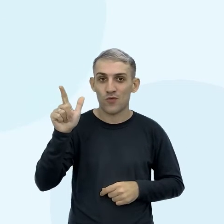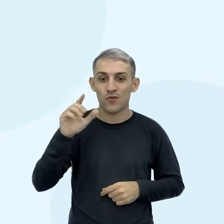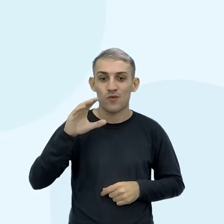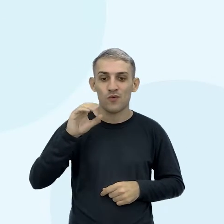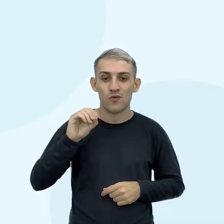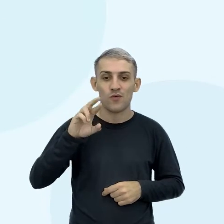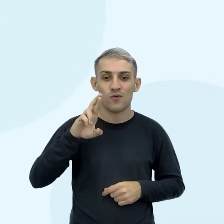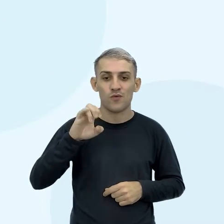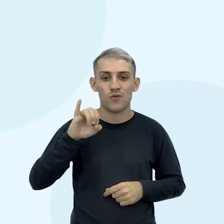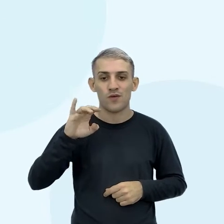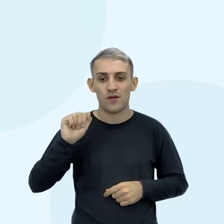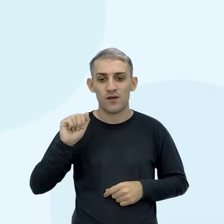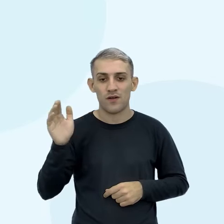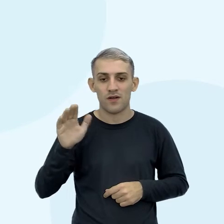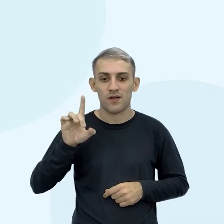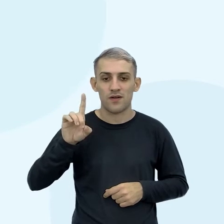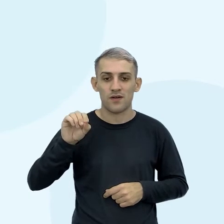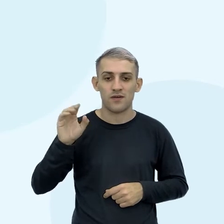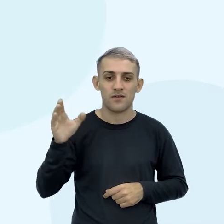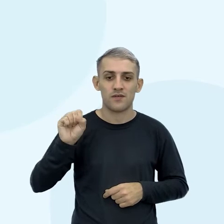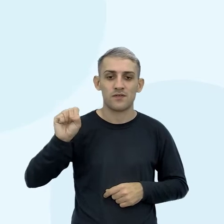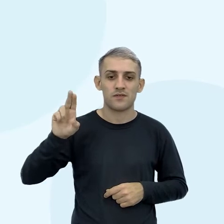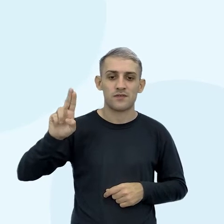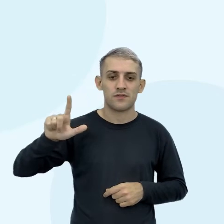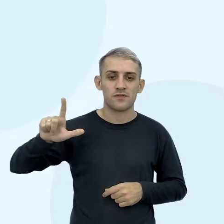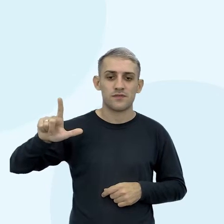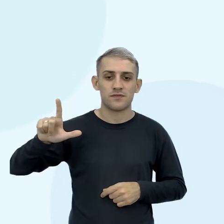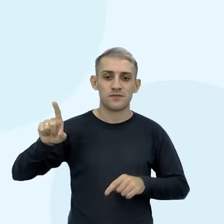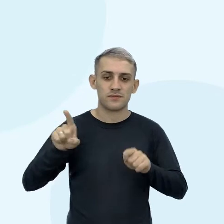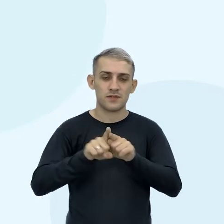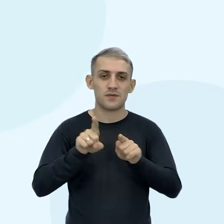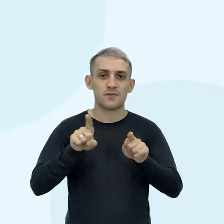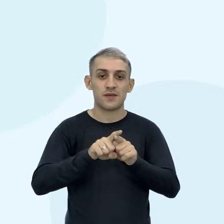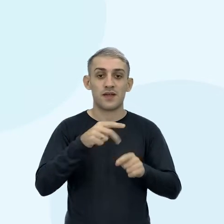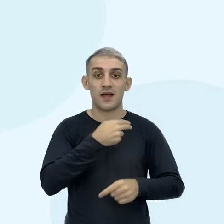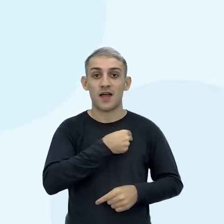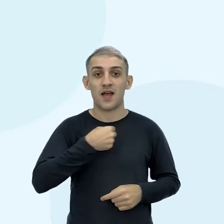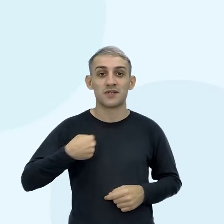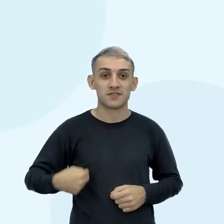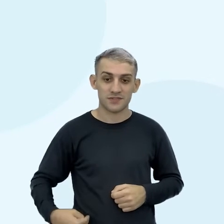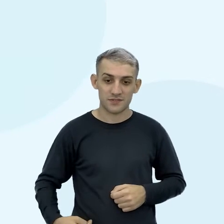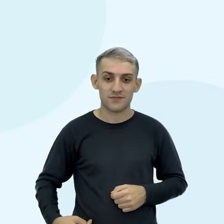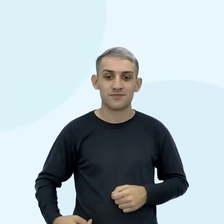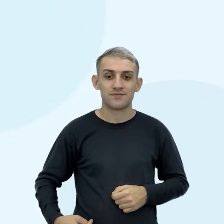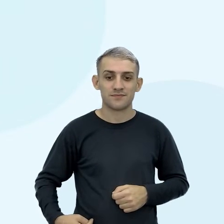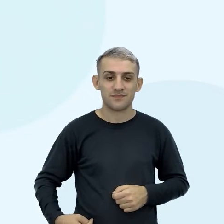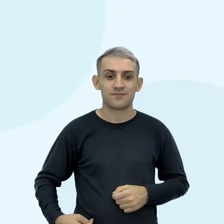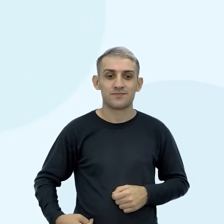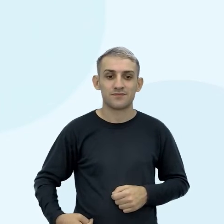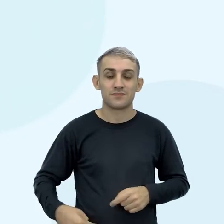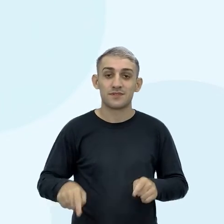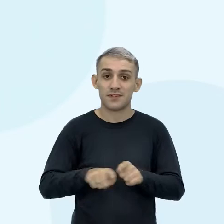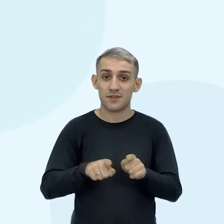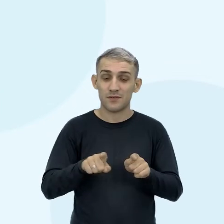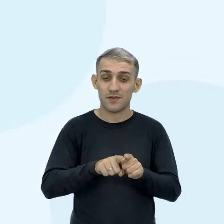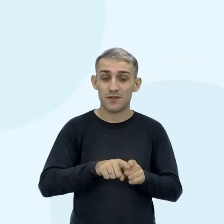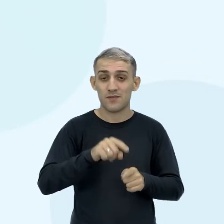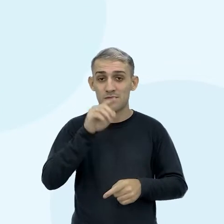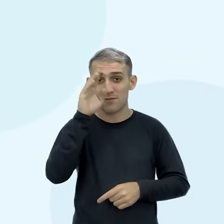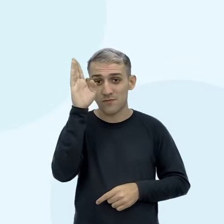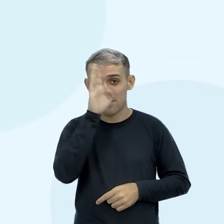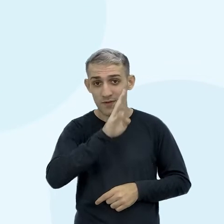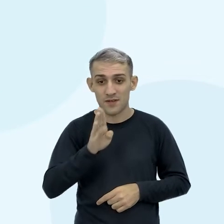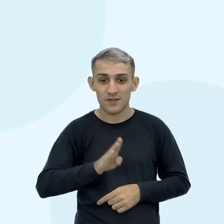do Sul. A Coreia do Sul é um clube muito pequeno. China. A China, tá? O Brasil,